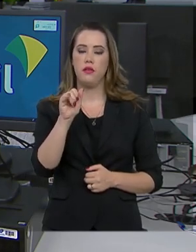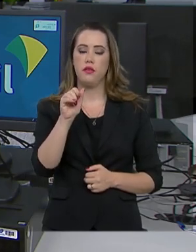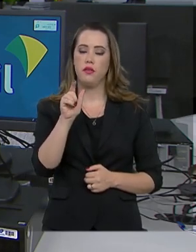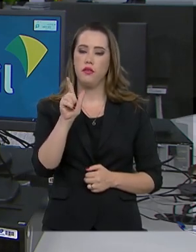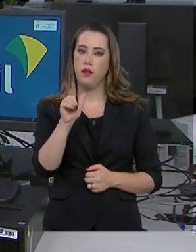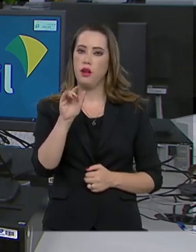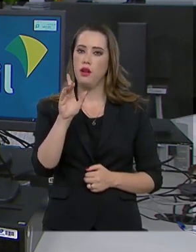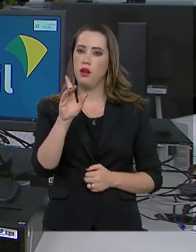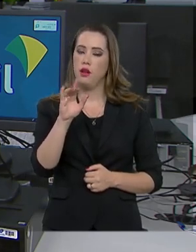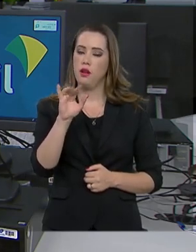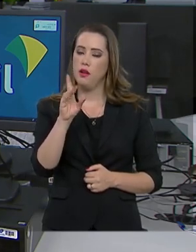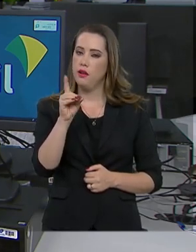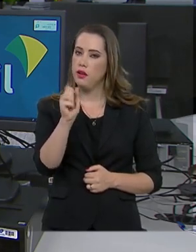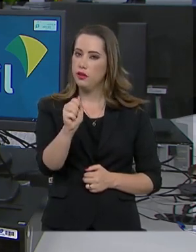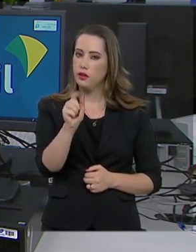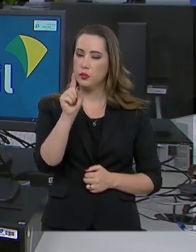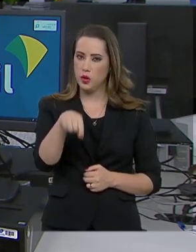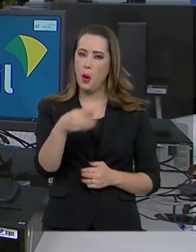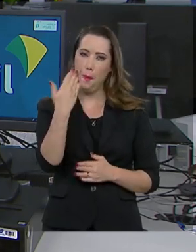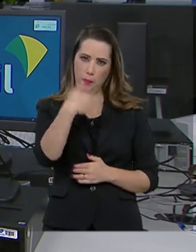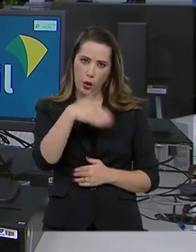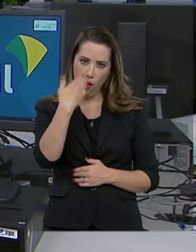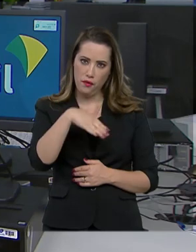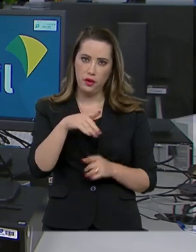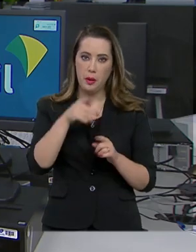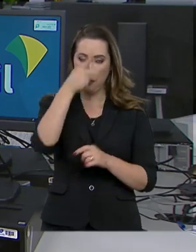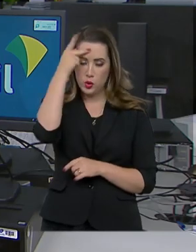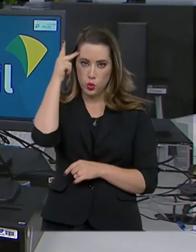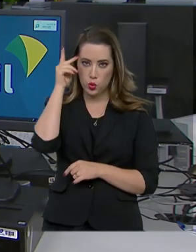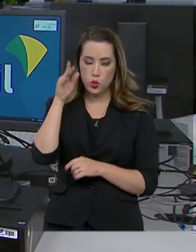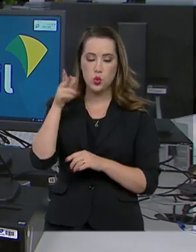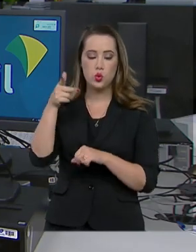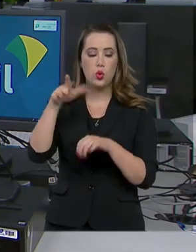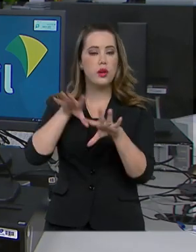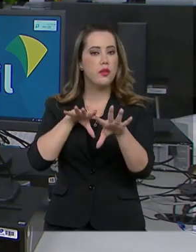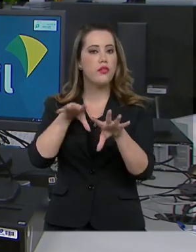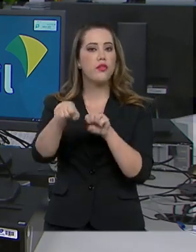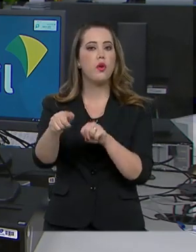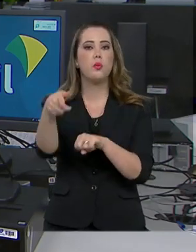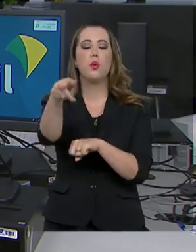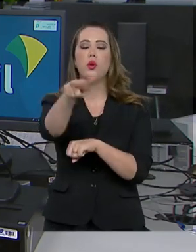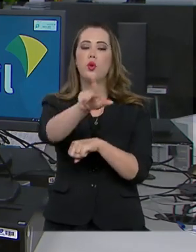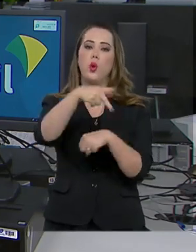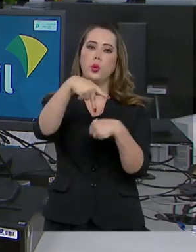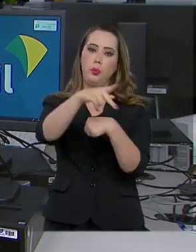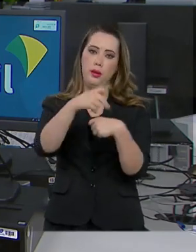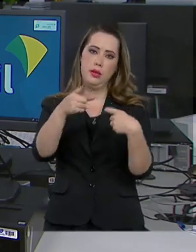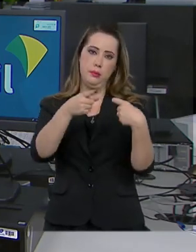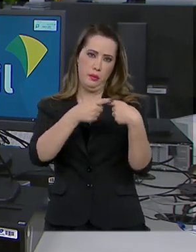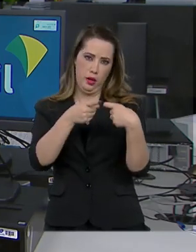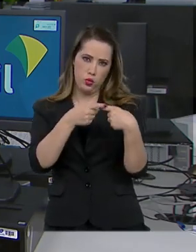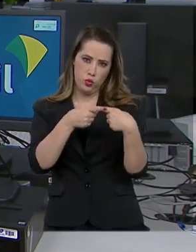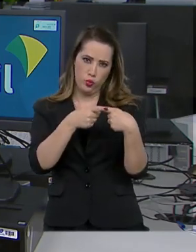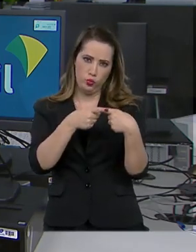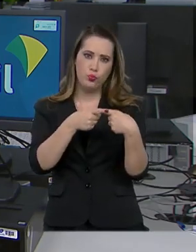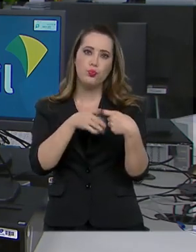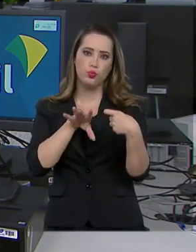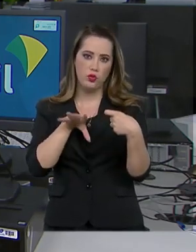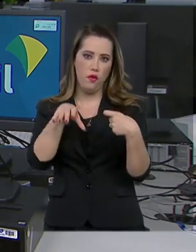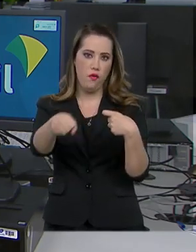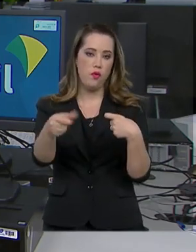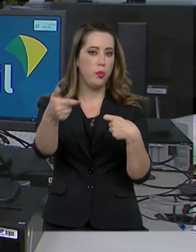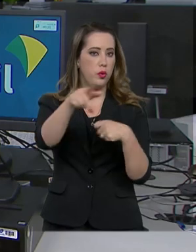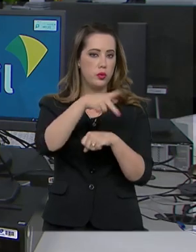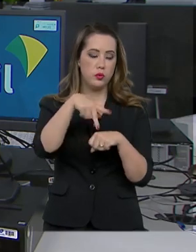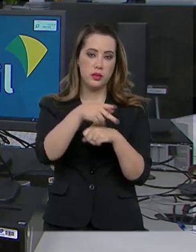brasil o diploma de quem se formou em medicina fora do país já tem data marcada o ministério da educação anunciou hoje que prepara uma